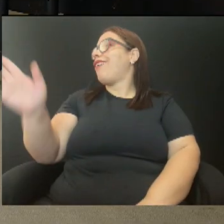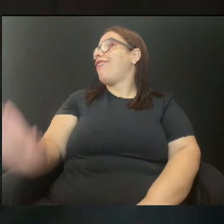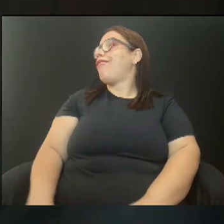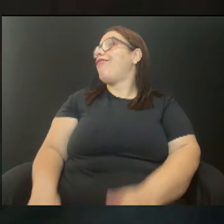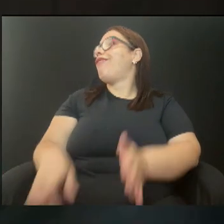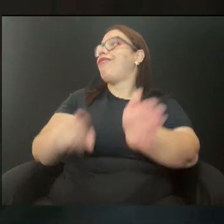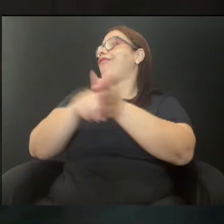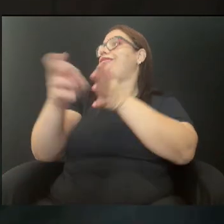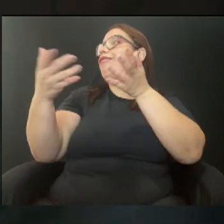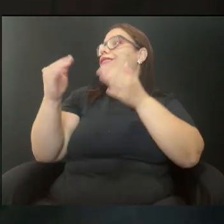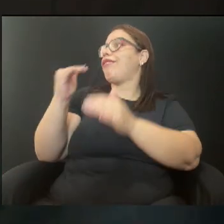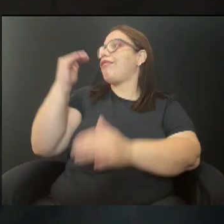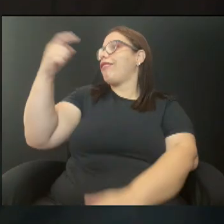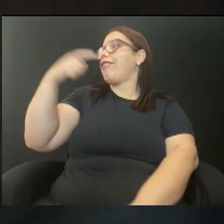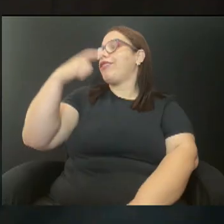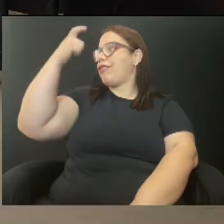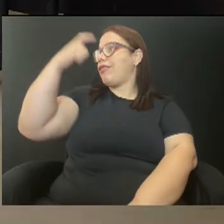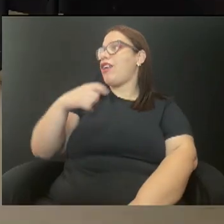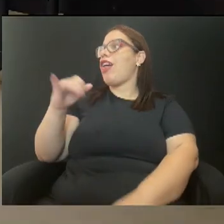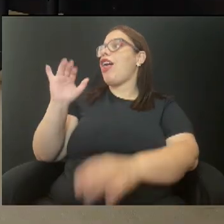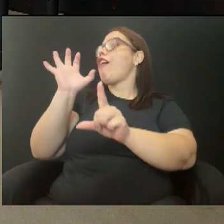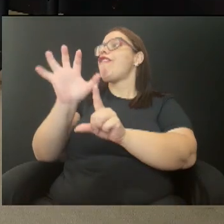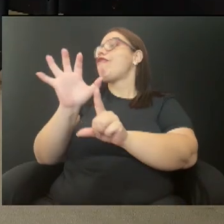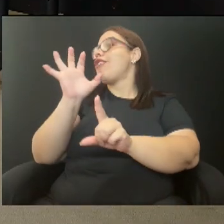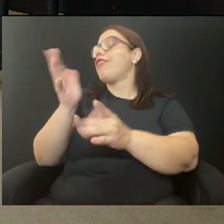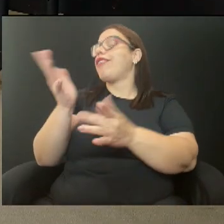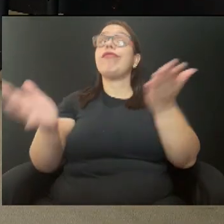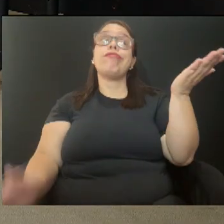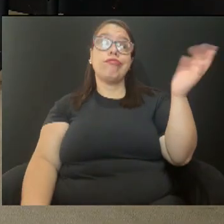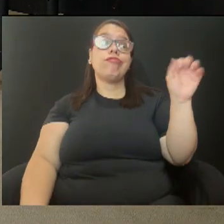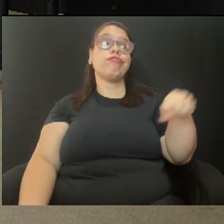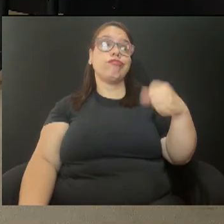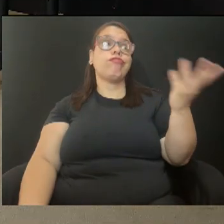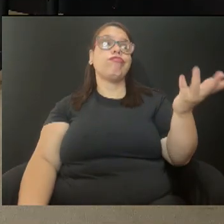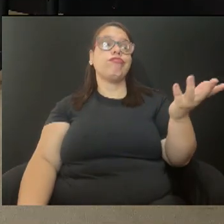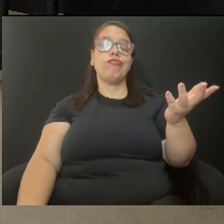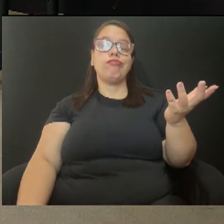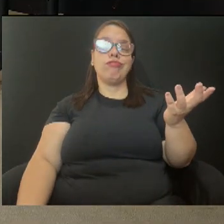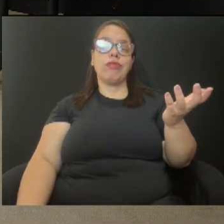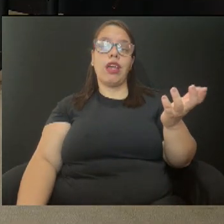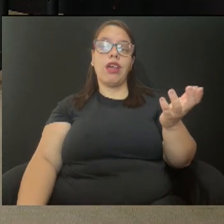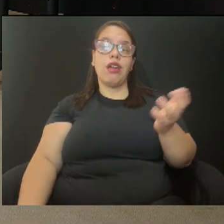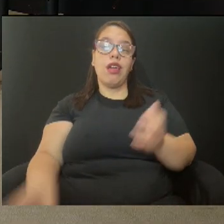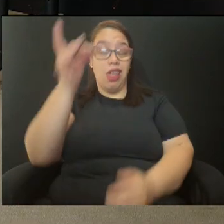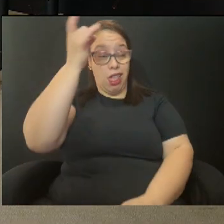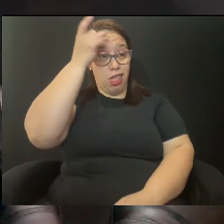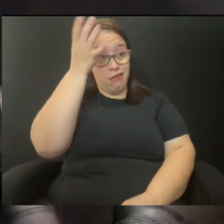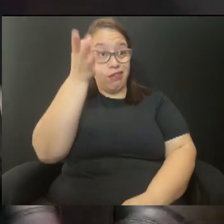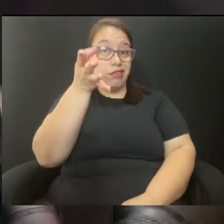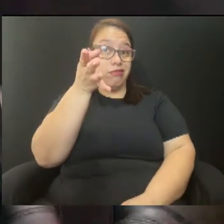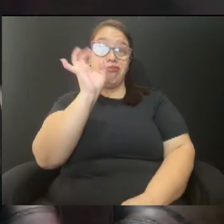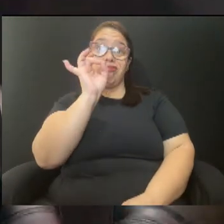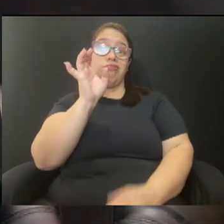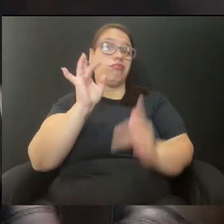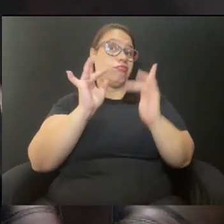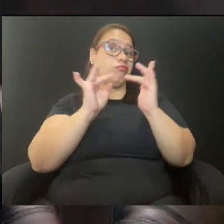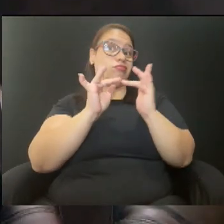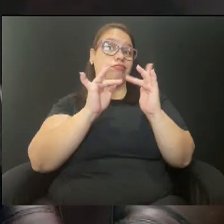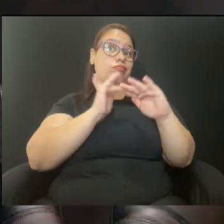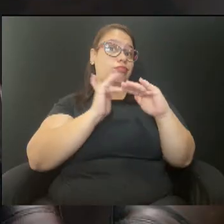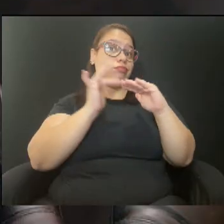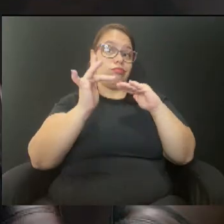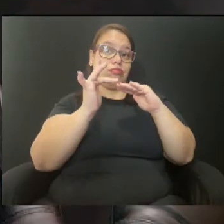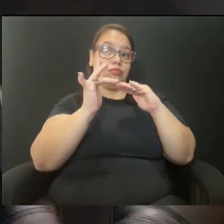ser influenciador. Youtuber, Isso. né? E aí acha que o caminho é fácil, porque ele só tem o contato da rede social e todos os jovens que ele vê